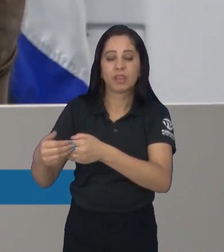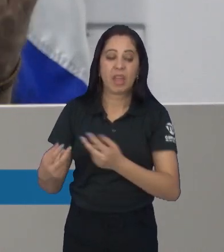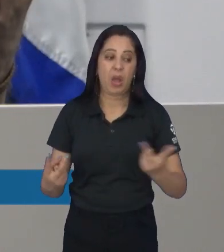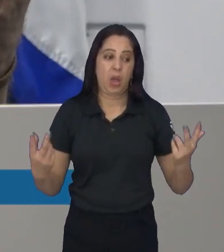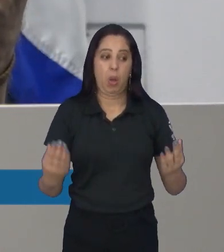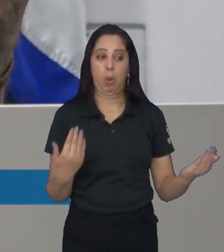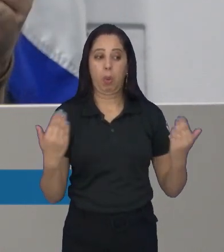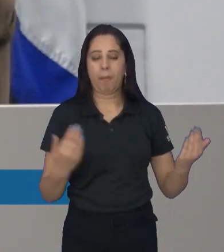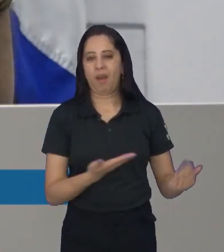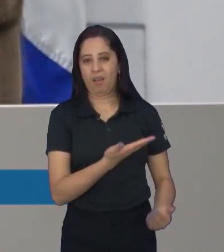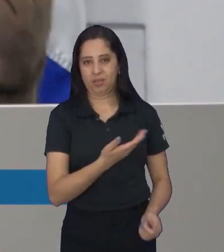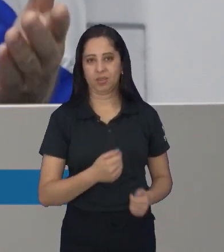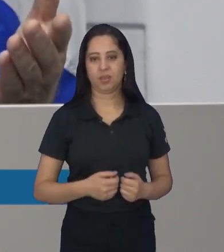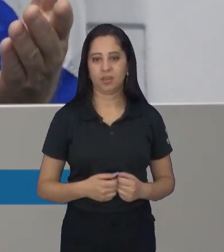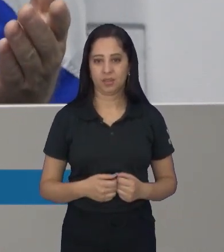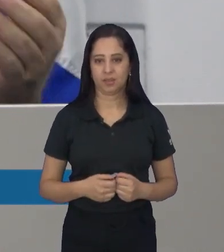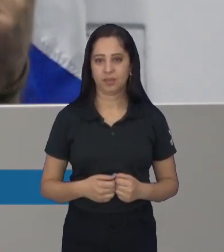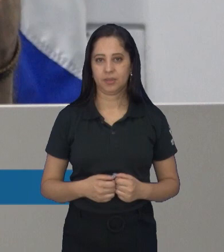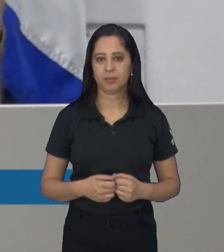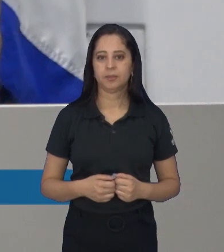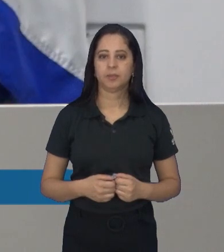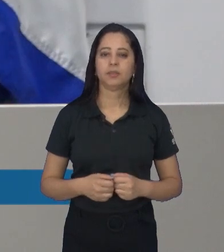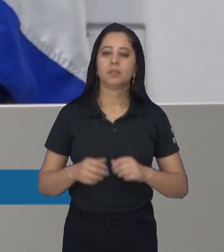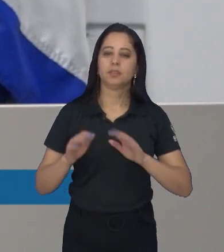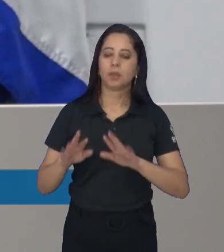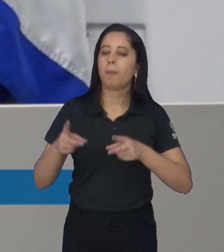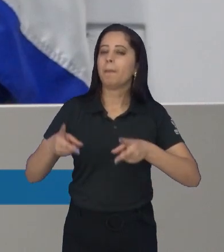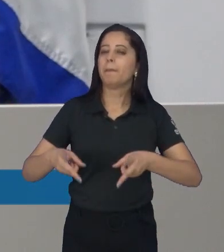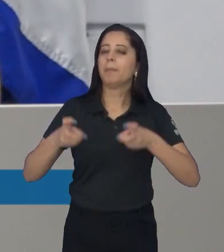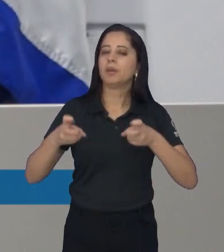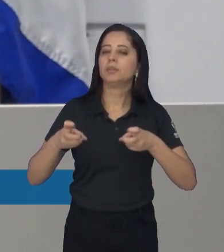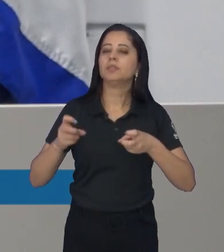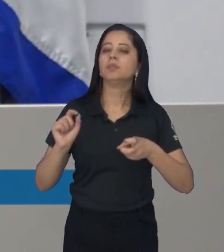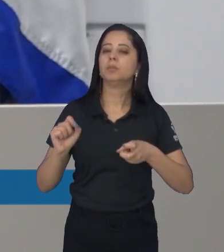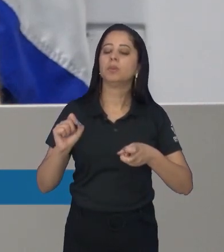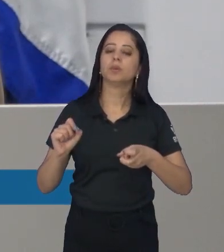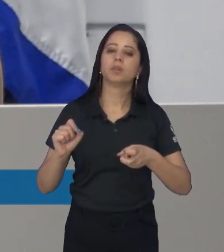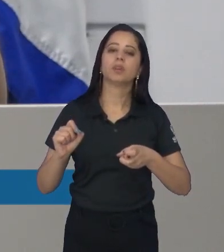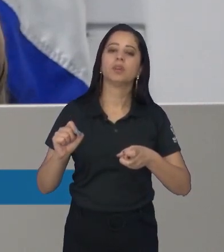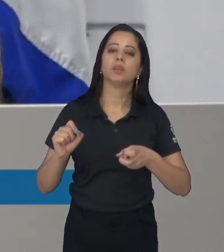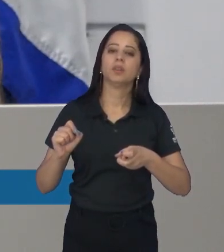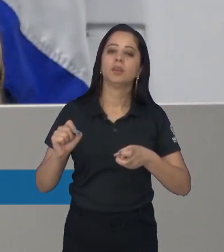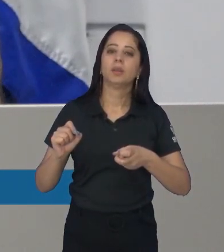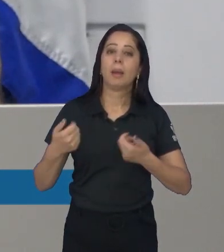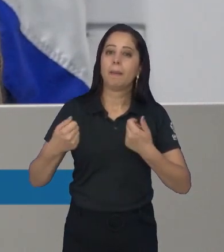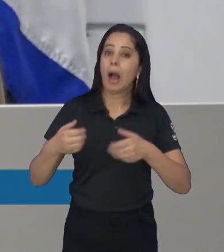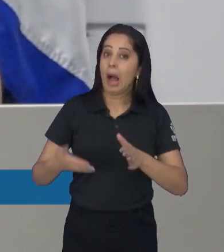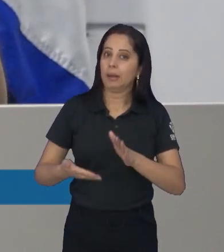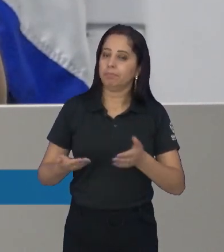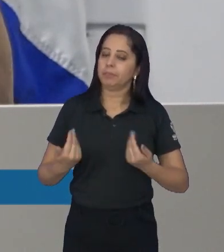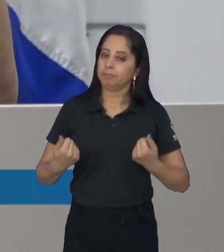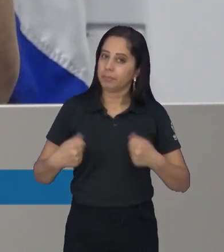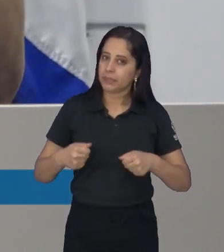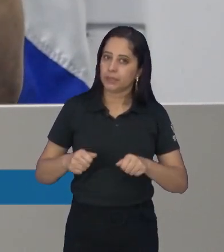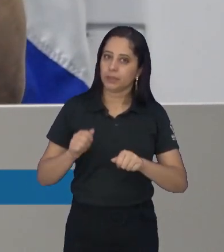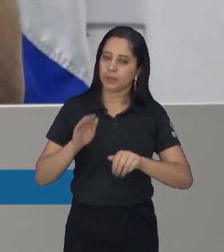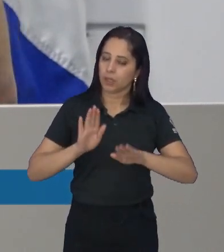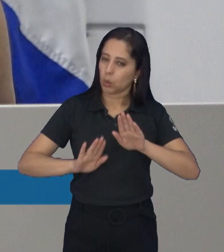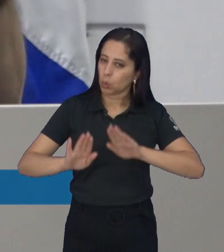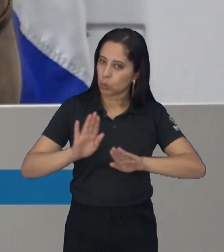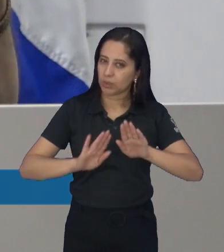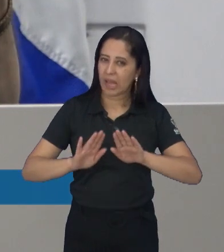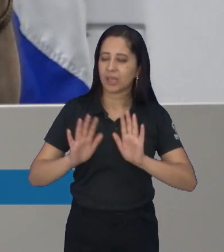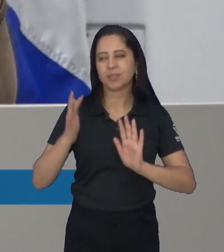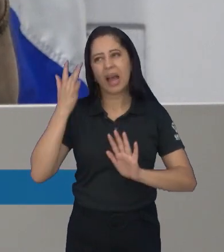é diferente a gente tá no começo e a gente percebe então a gente tá nesse momento com cautela eu acho que talvez no futuro